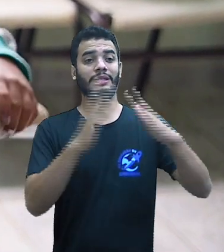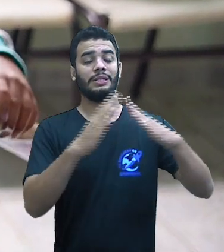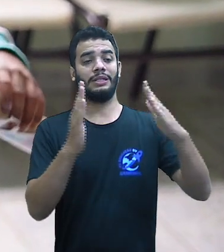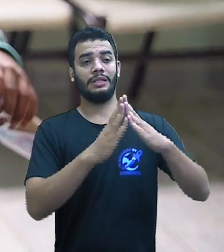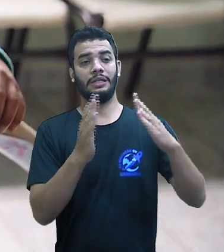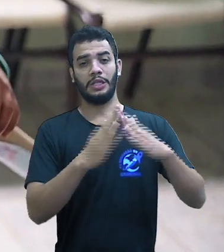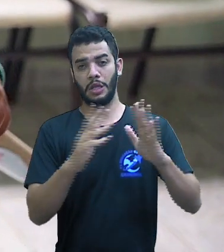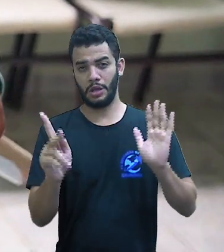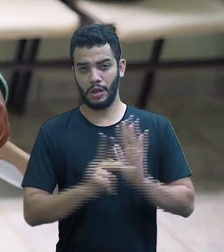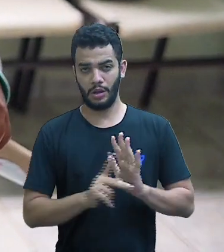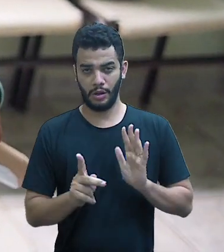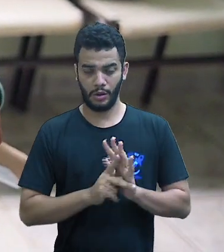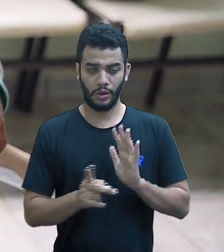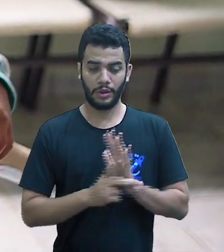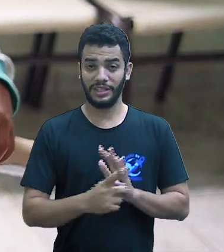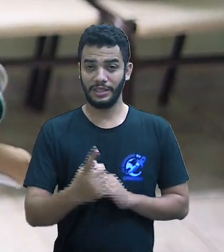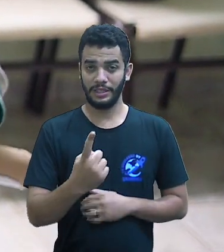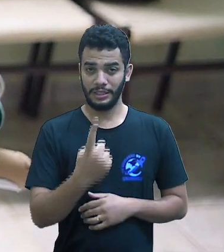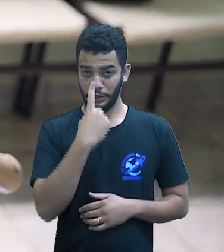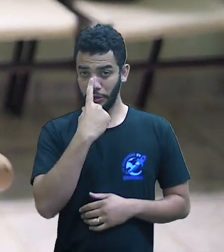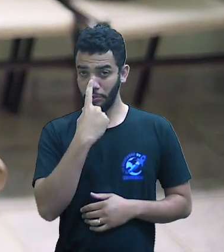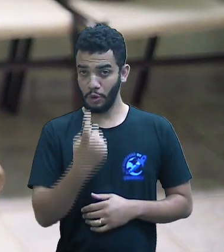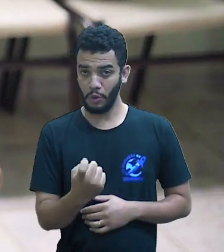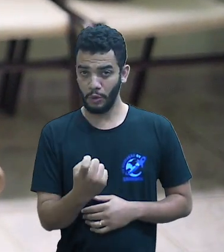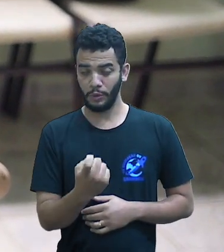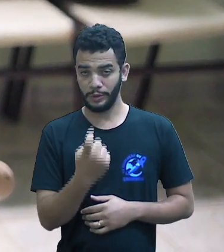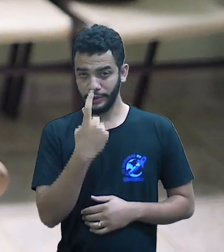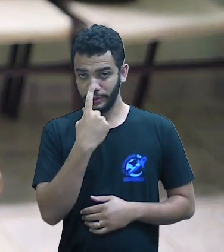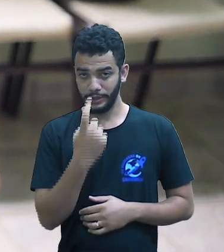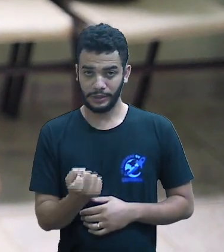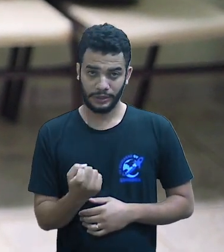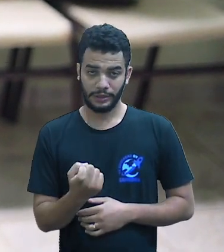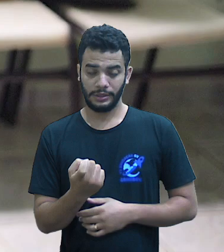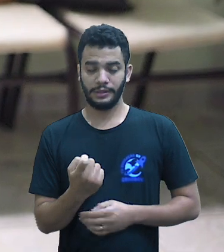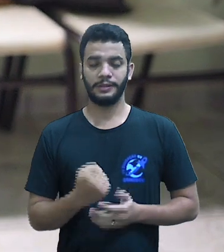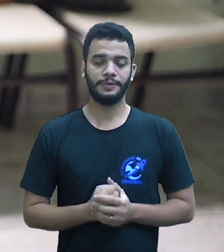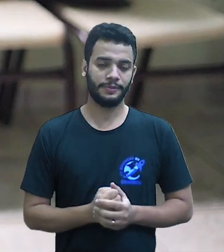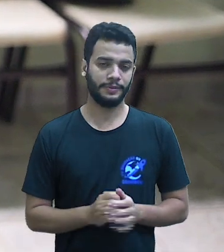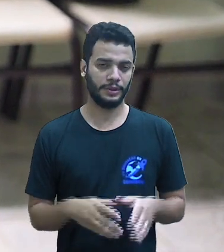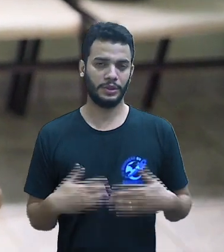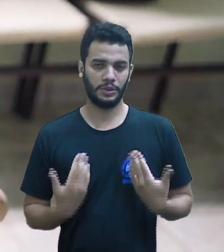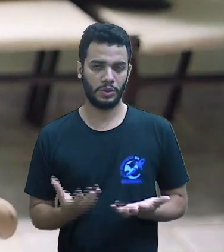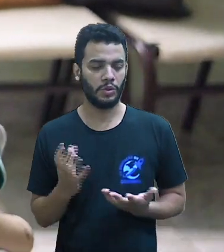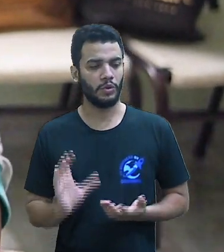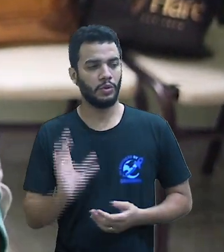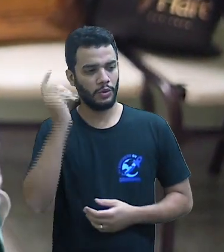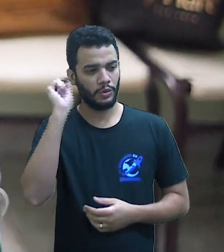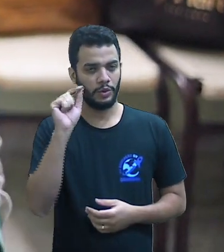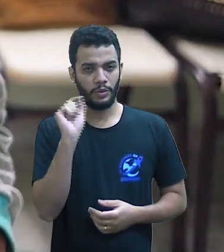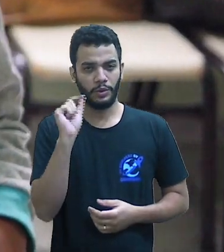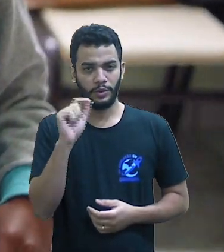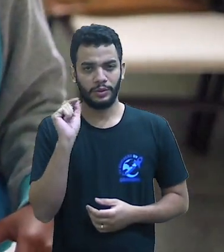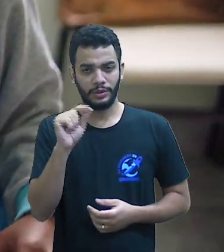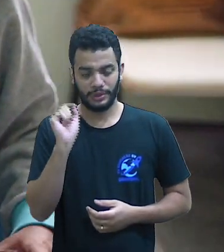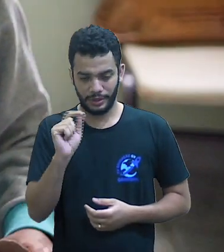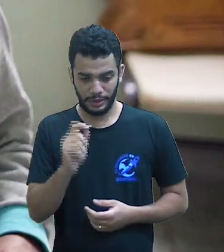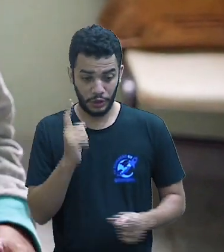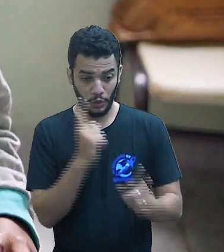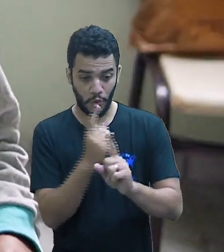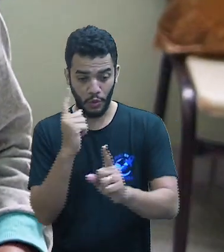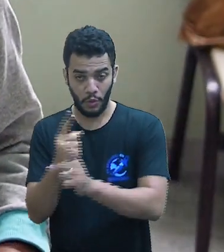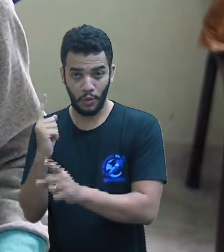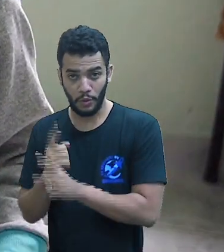entrou e a bruxa estava lá. E aí ele comeu os doces e a